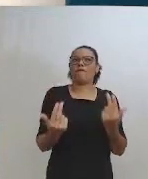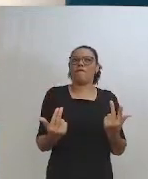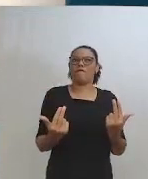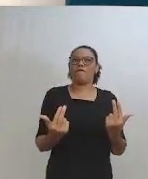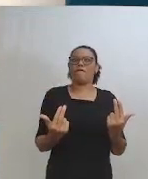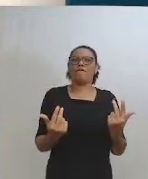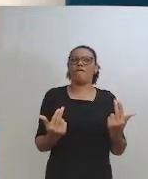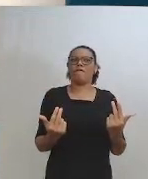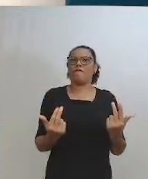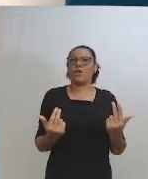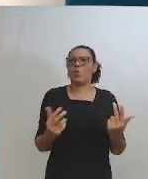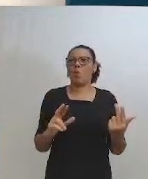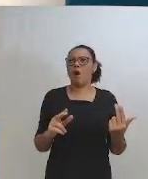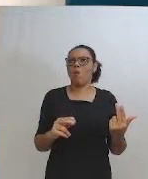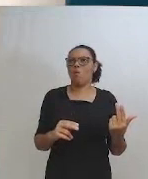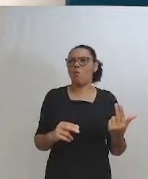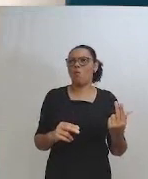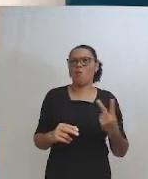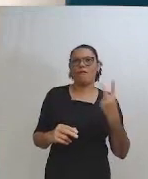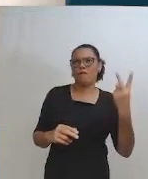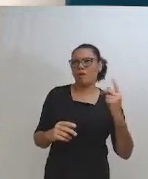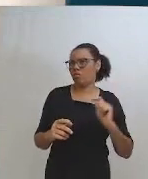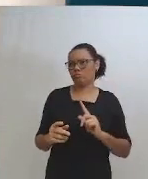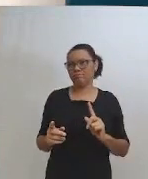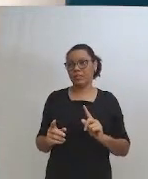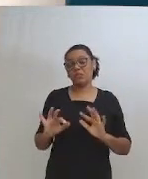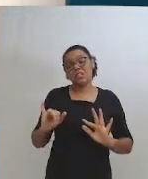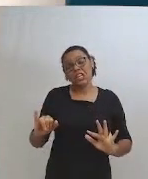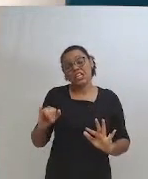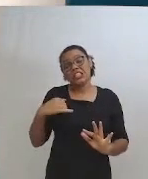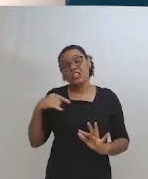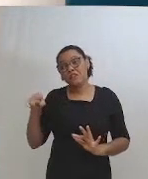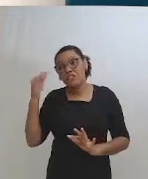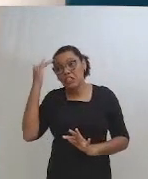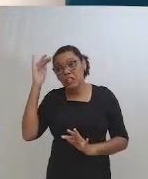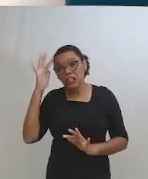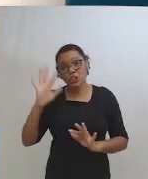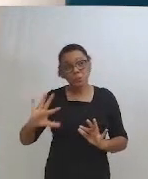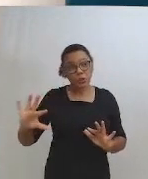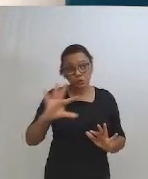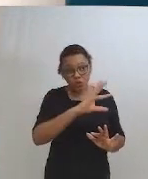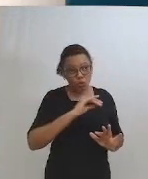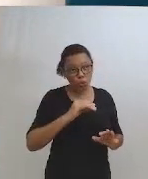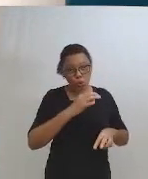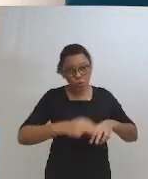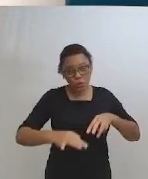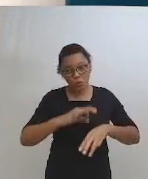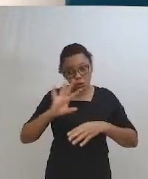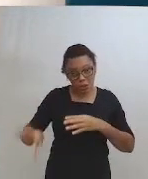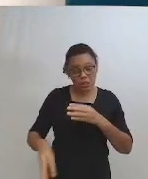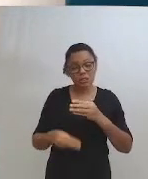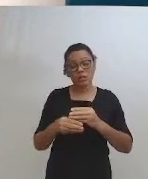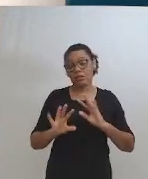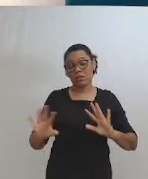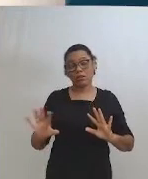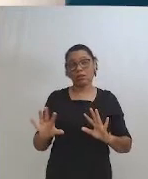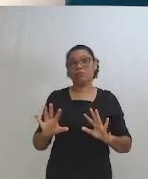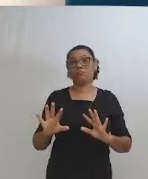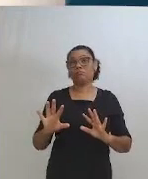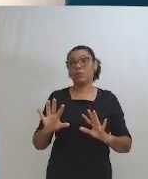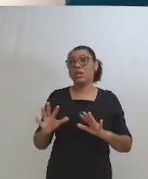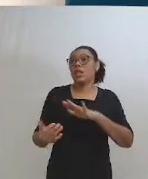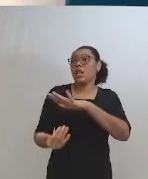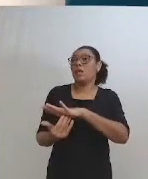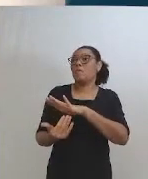enfrentar. Mas, se for do entendimento do colegiado, eu posso acrescentar os demais votos que fica estabelecida a limitação. Mas não era o